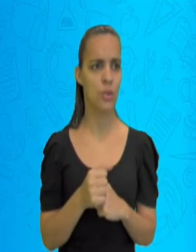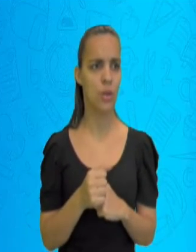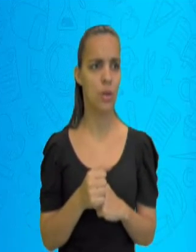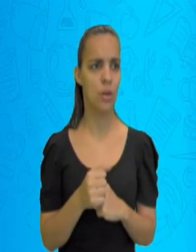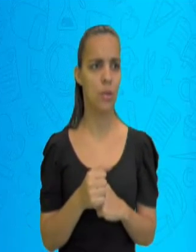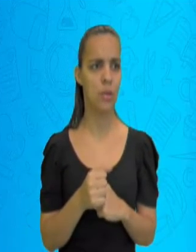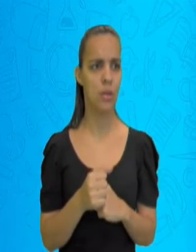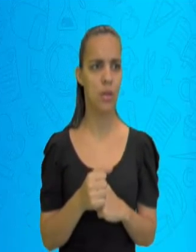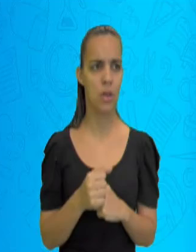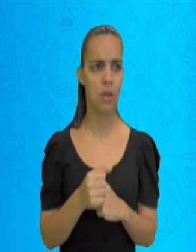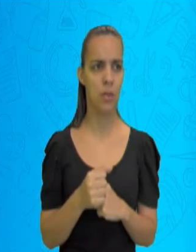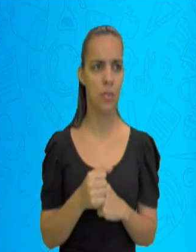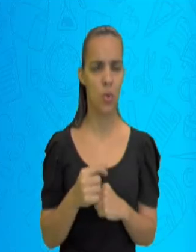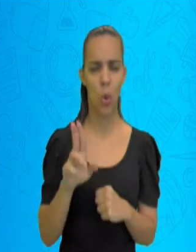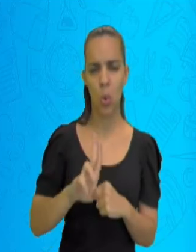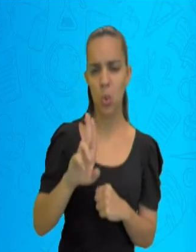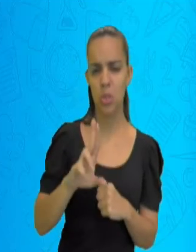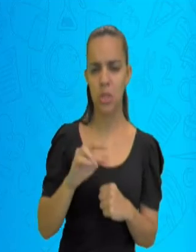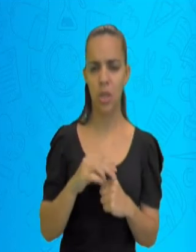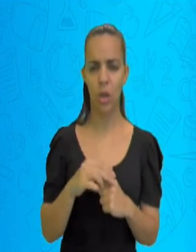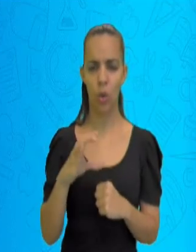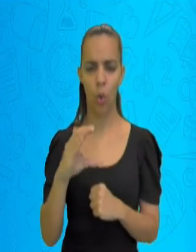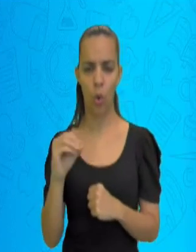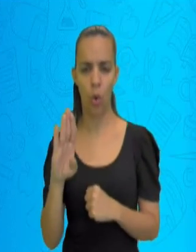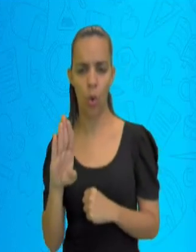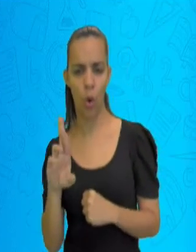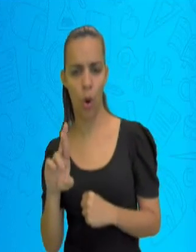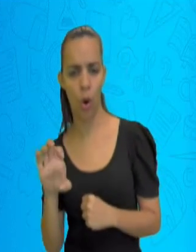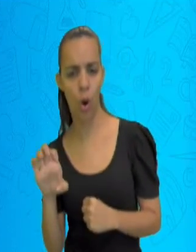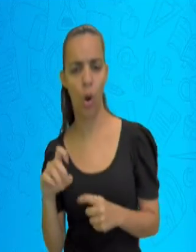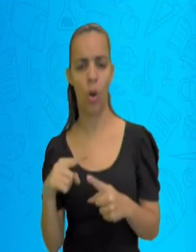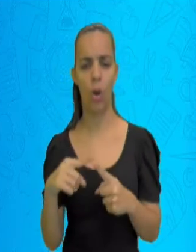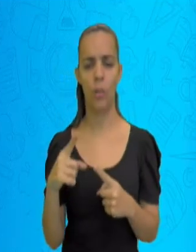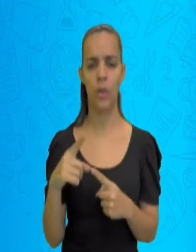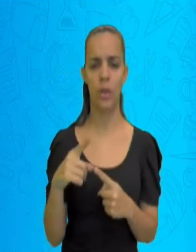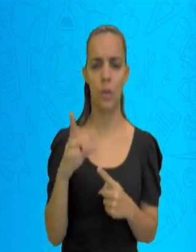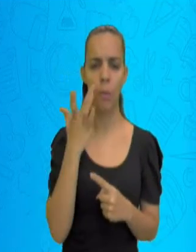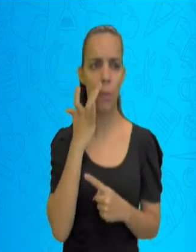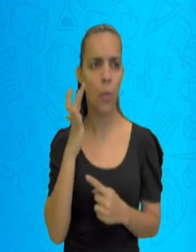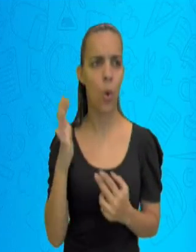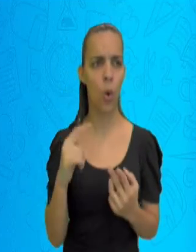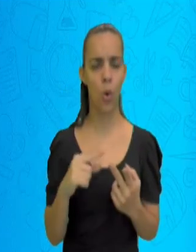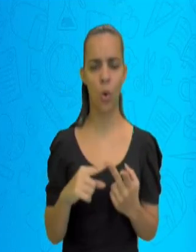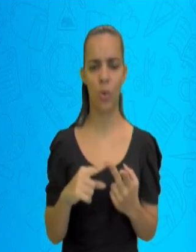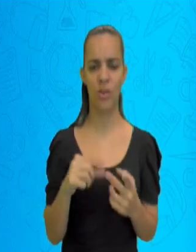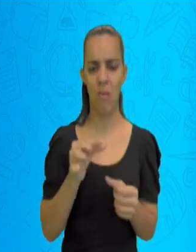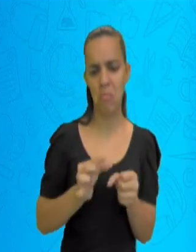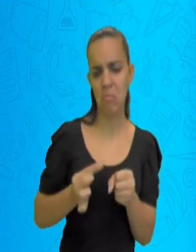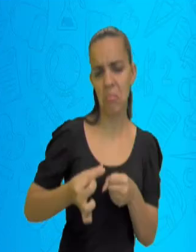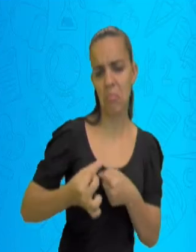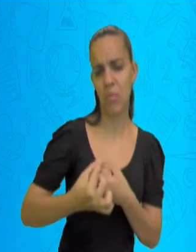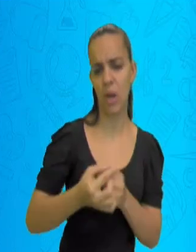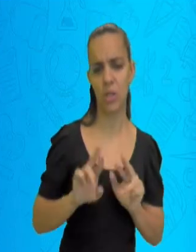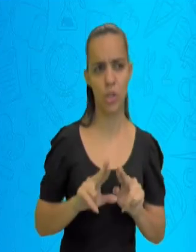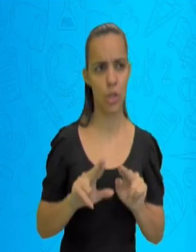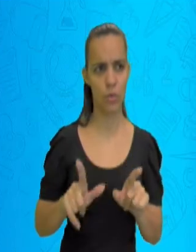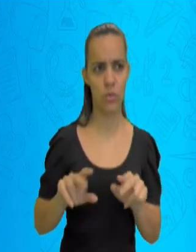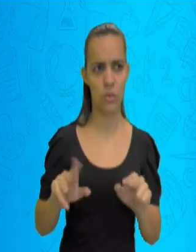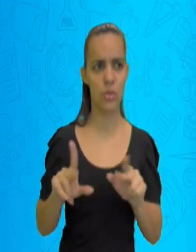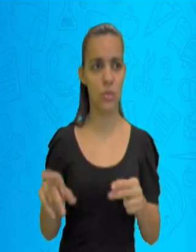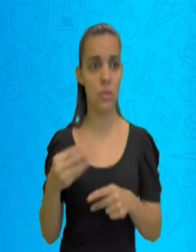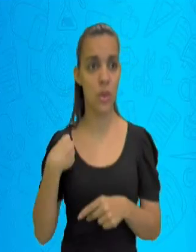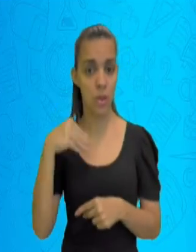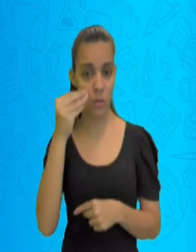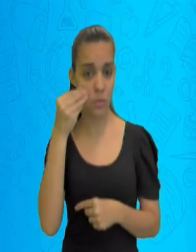utilizou cobre, ouro, partículas do átomo e confirmou, falou, gente,